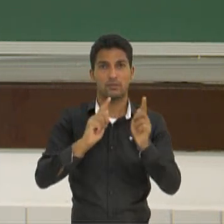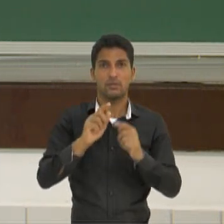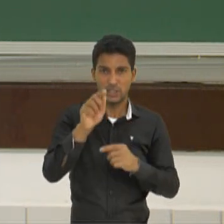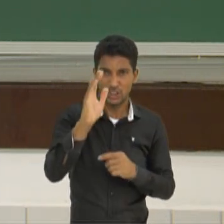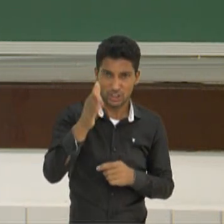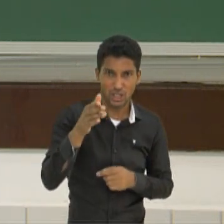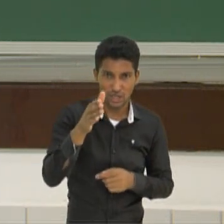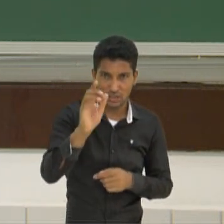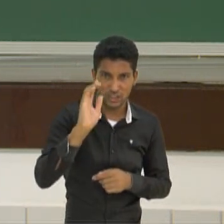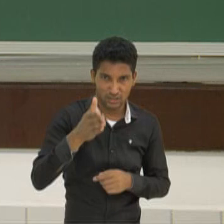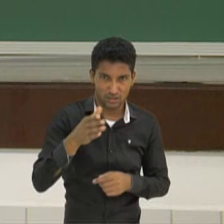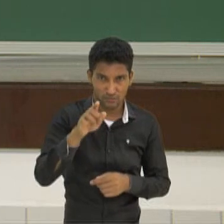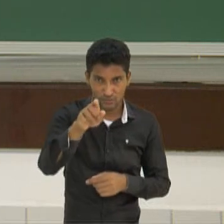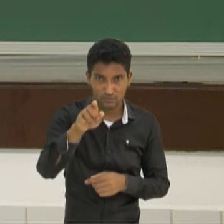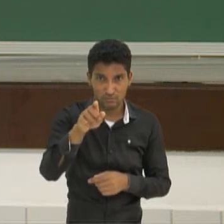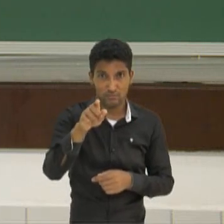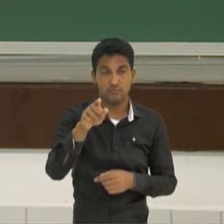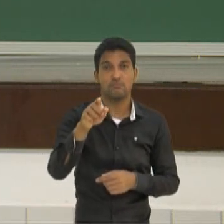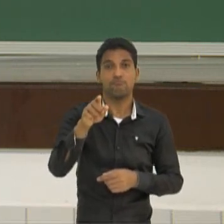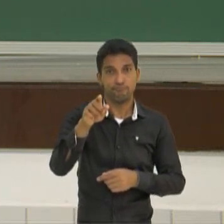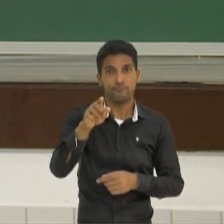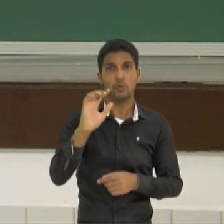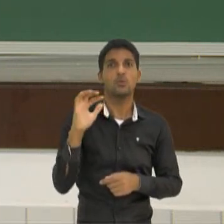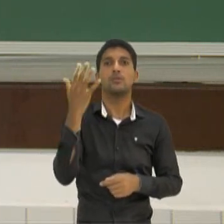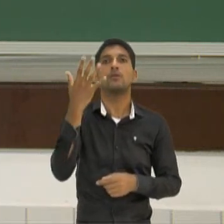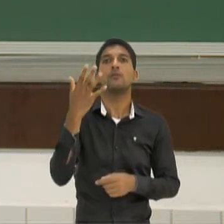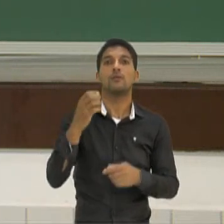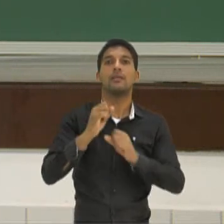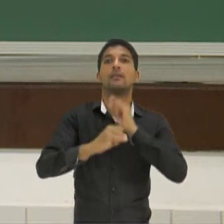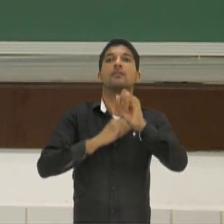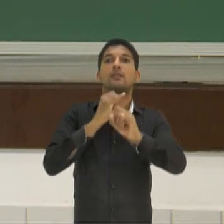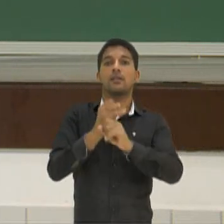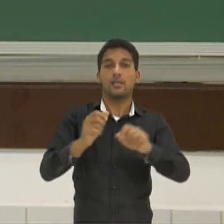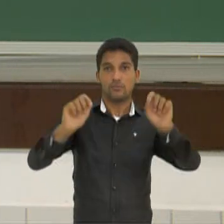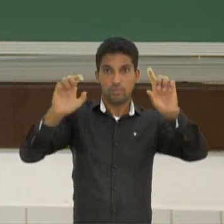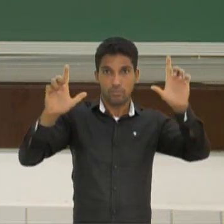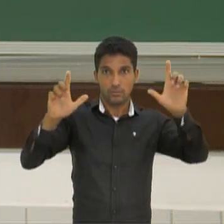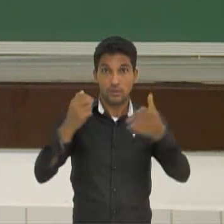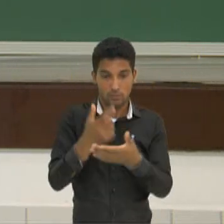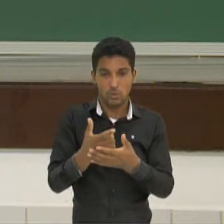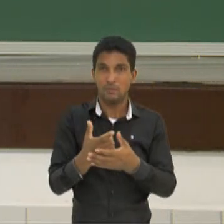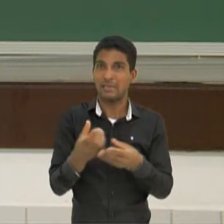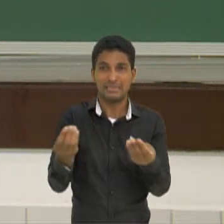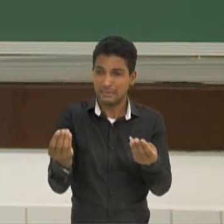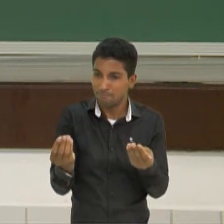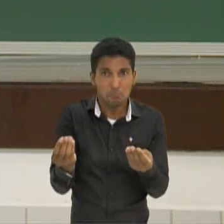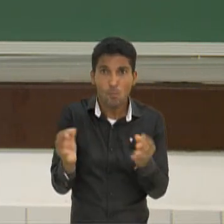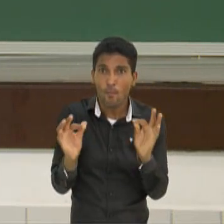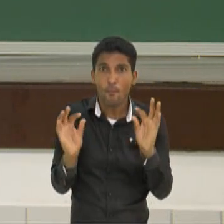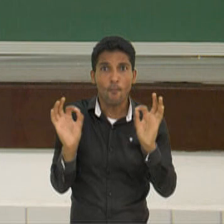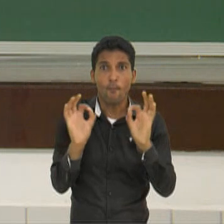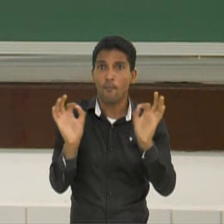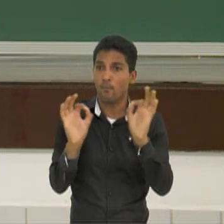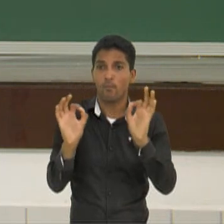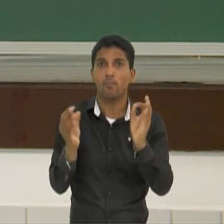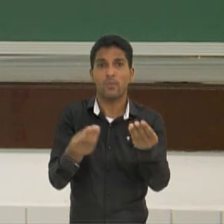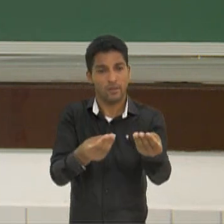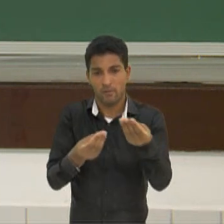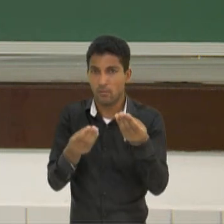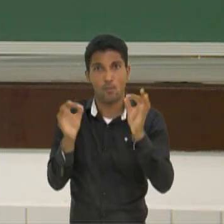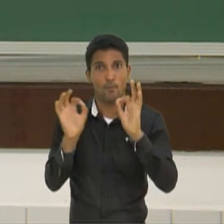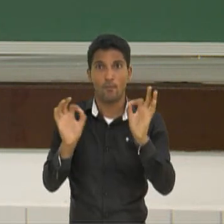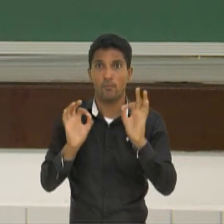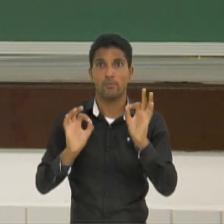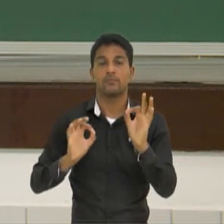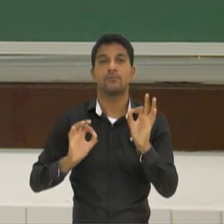né? Não sei se vocês já fizeram alguma compra pela internet, ou mesmo uma compra presencial, né? Que você vai na loja, compra, chega, o produto apresenta algum defeito, alguma